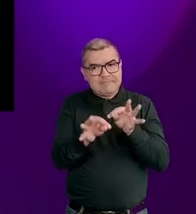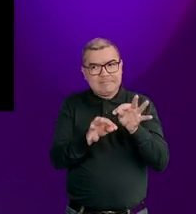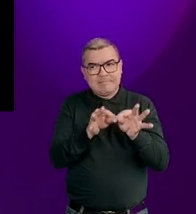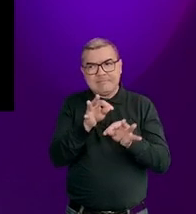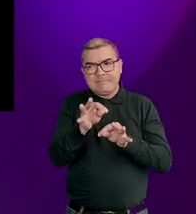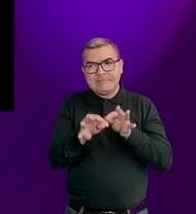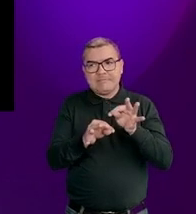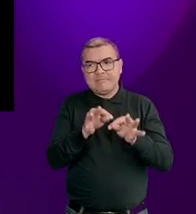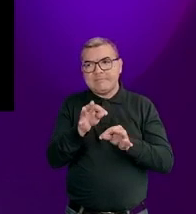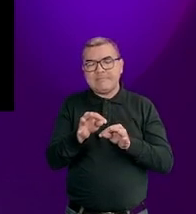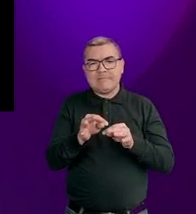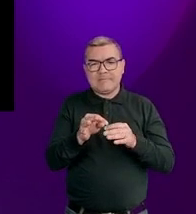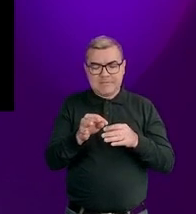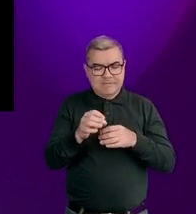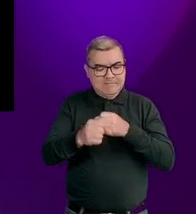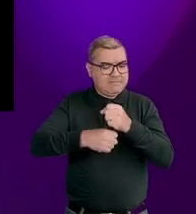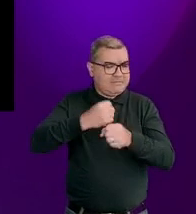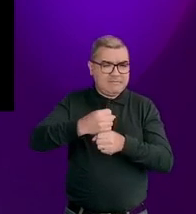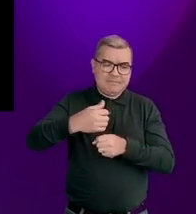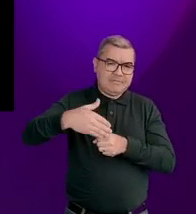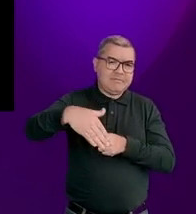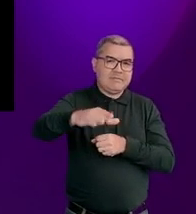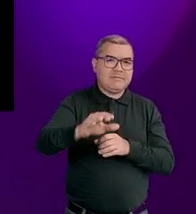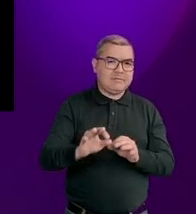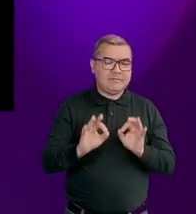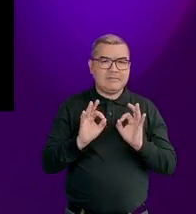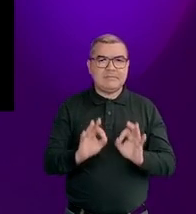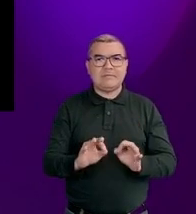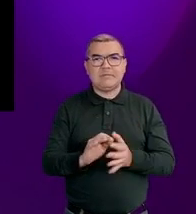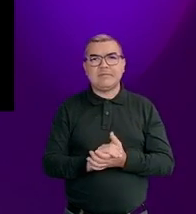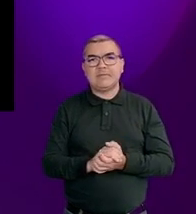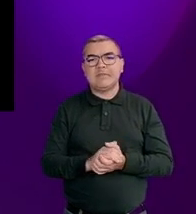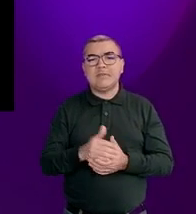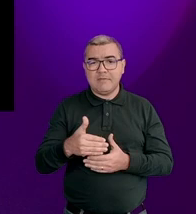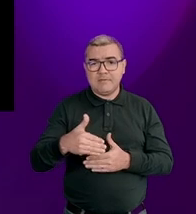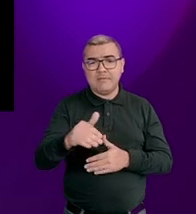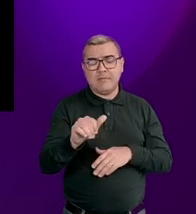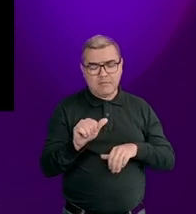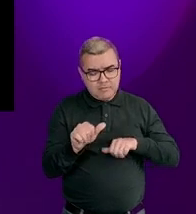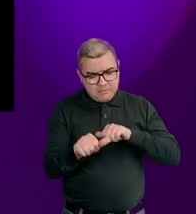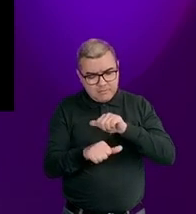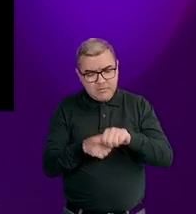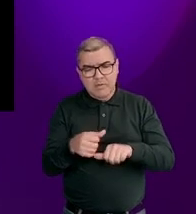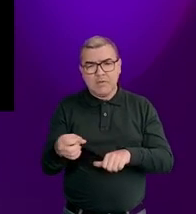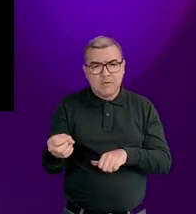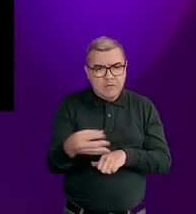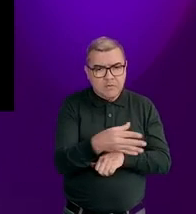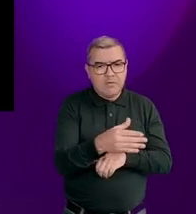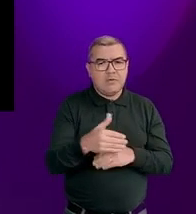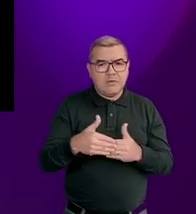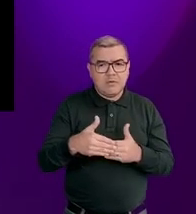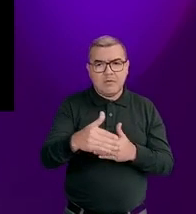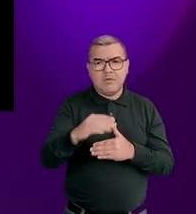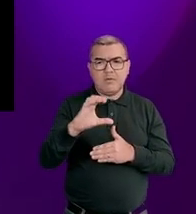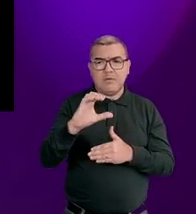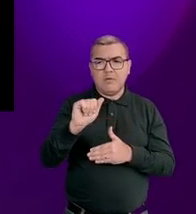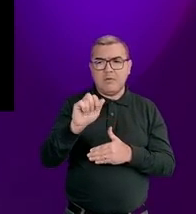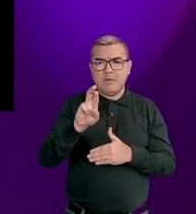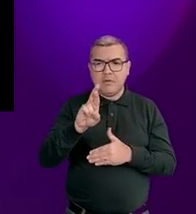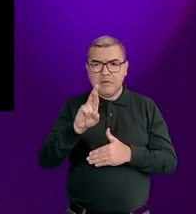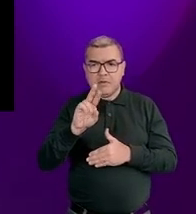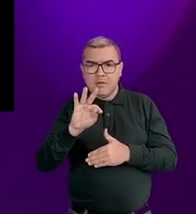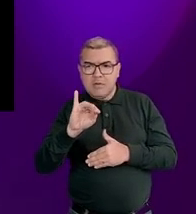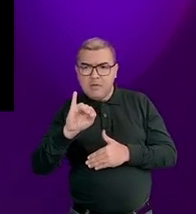o tratamento das próximas décadas, né? Claro que ele vai ser bastante modificado, novas modalidades de CAR-T que